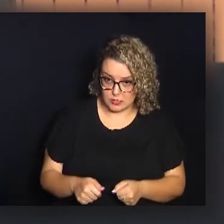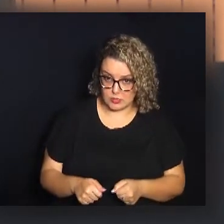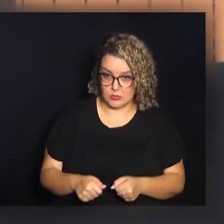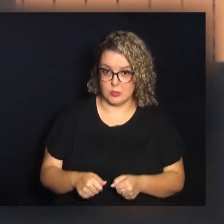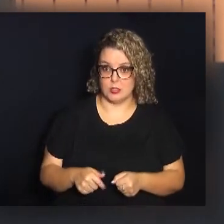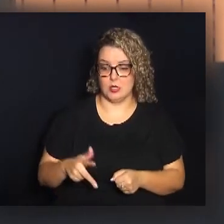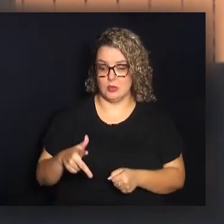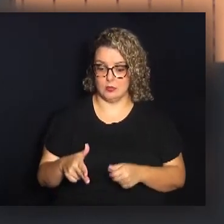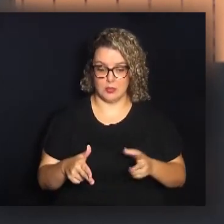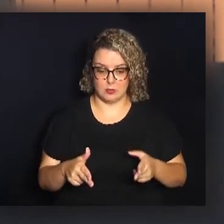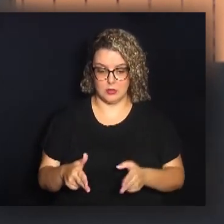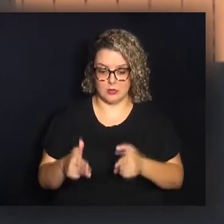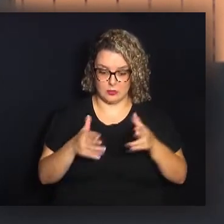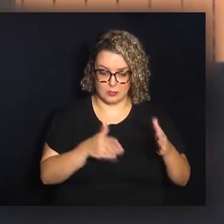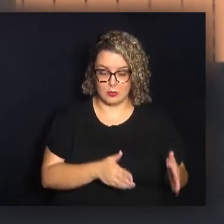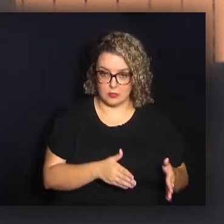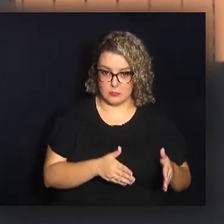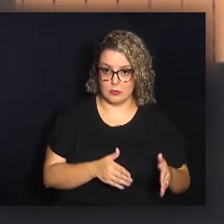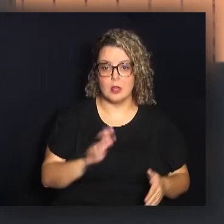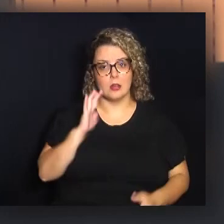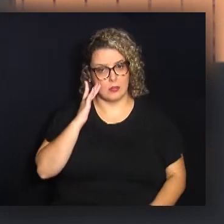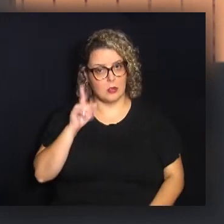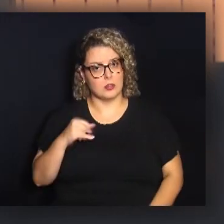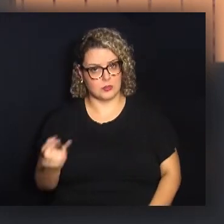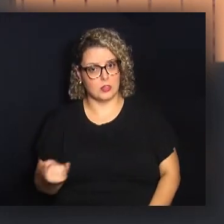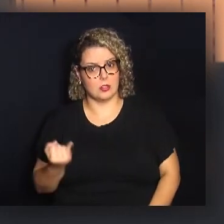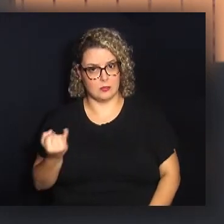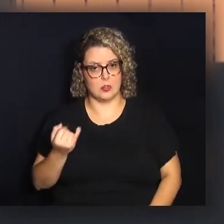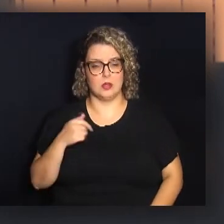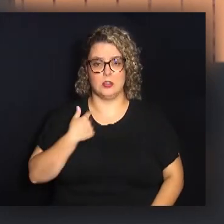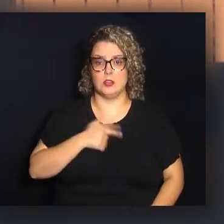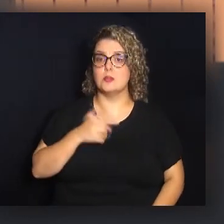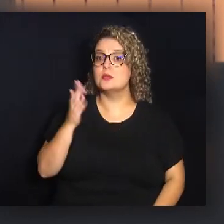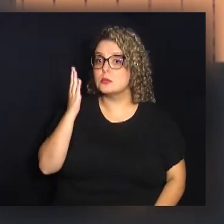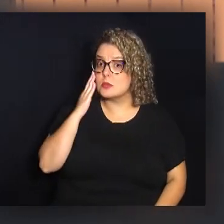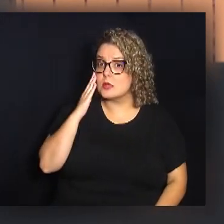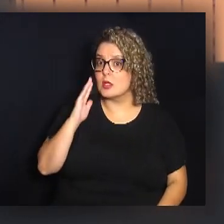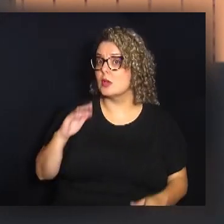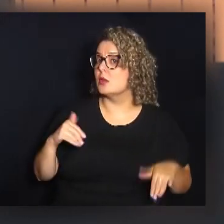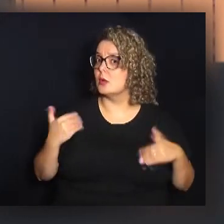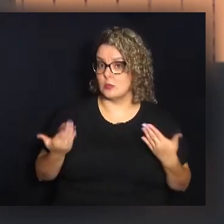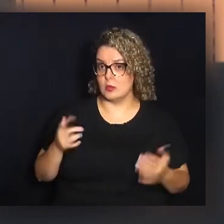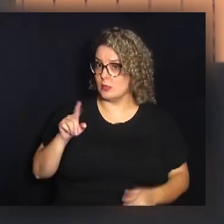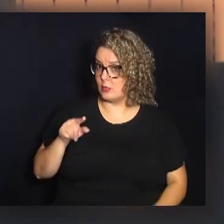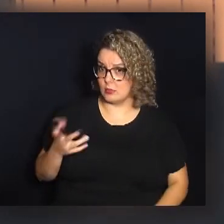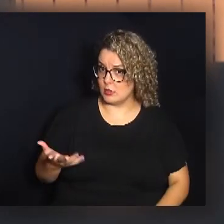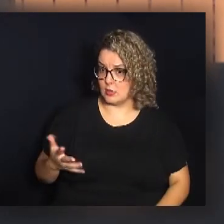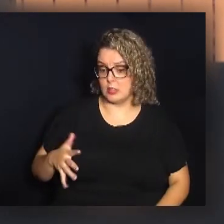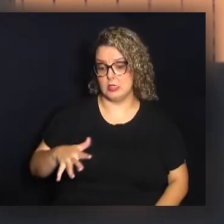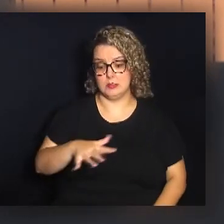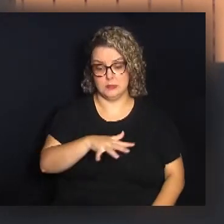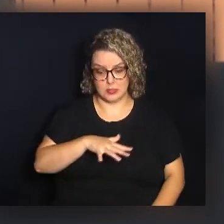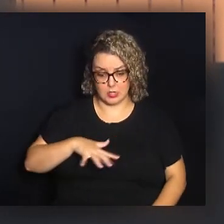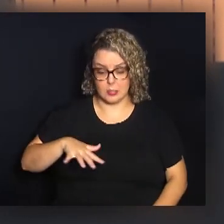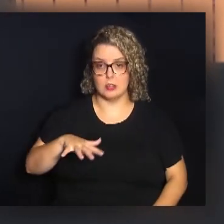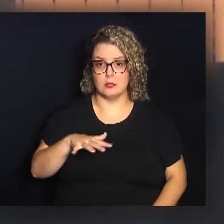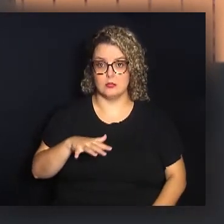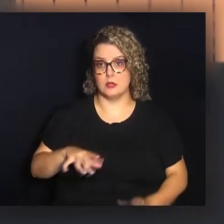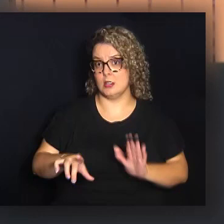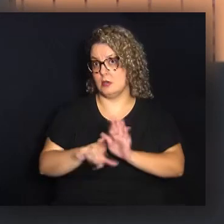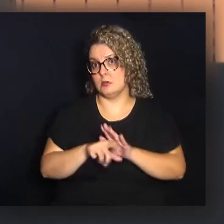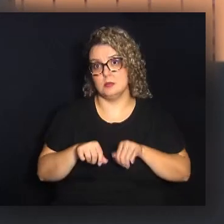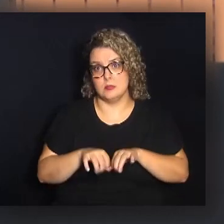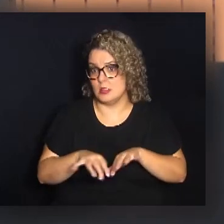em si, dando recorte a esse projeto, eu acho que é importante que a gente saiba qual é esse